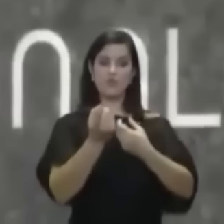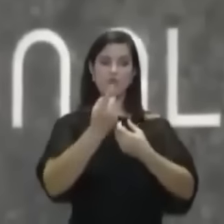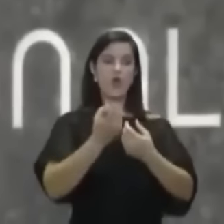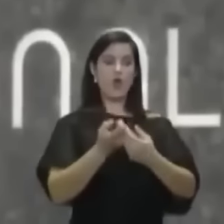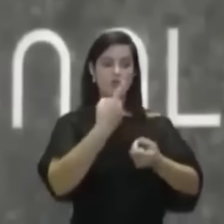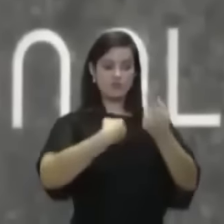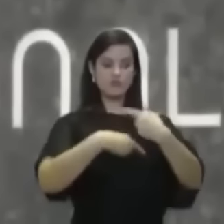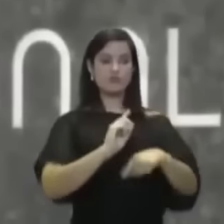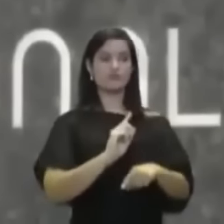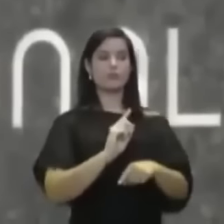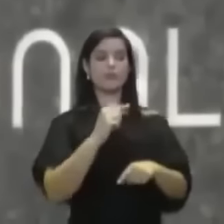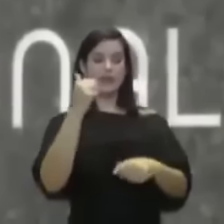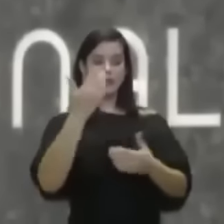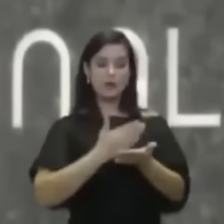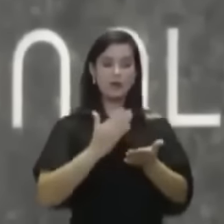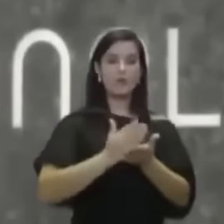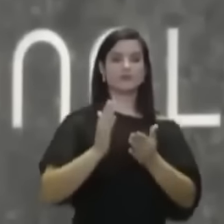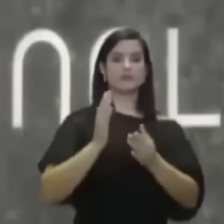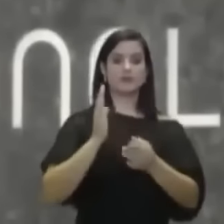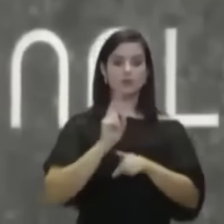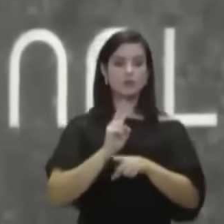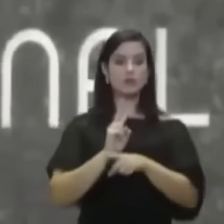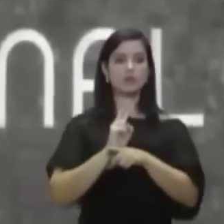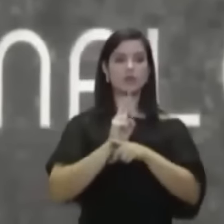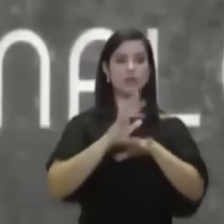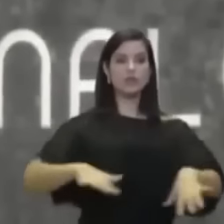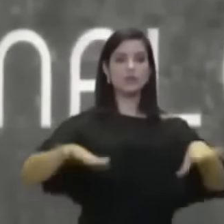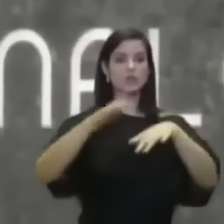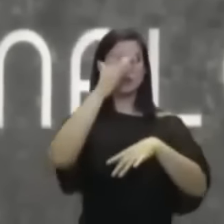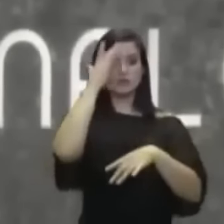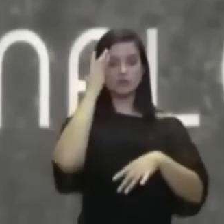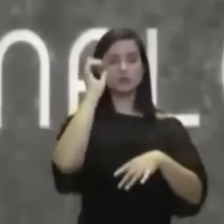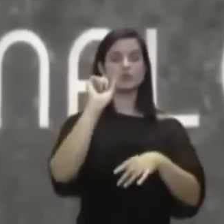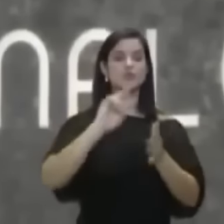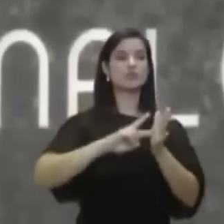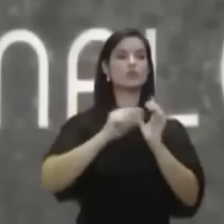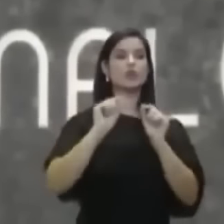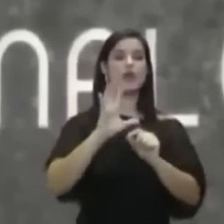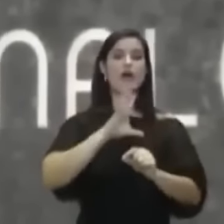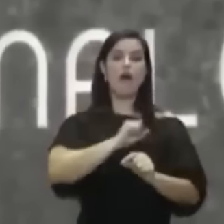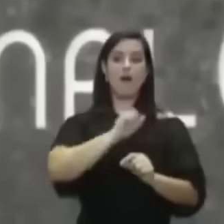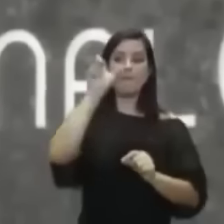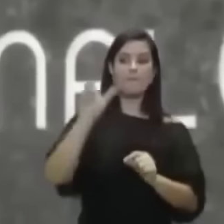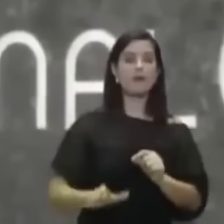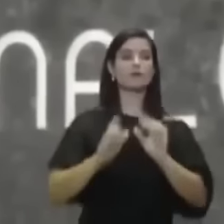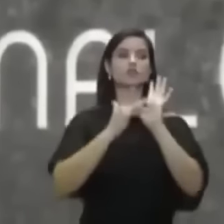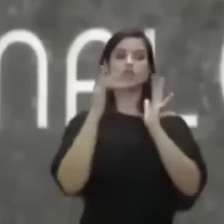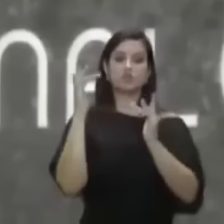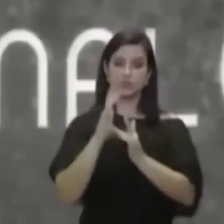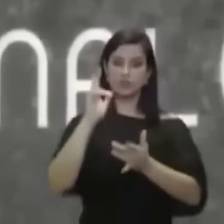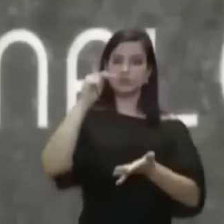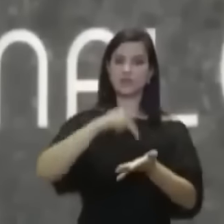e apacentar e pastorear o rebanho de Deus foi amar o pastor das ovelhas. Se você ama Jesus,